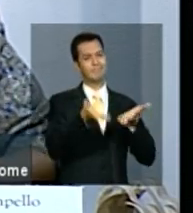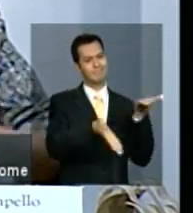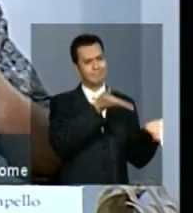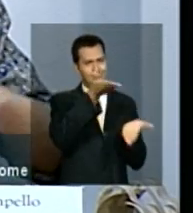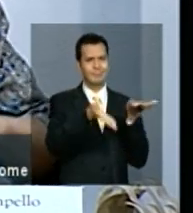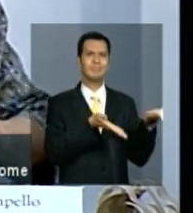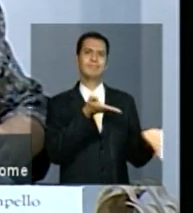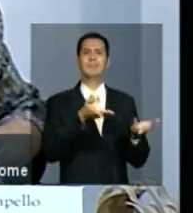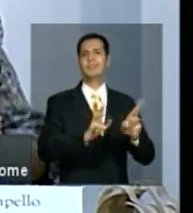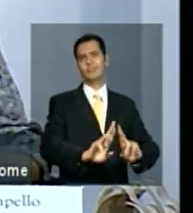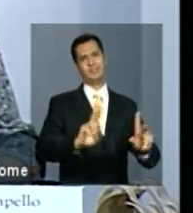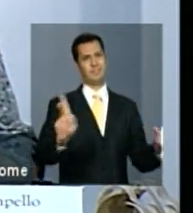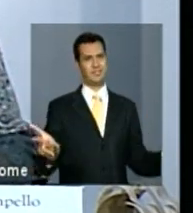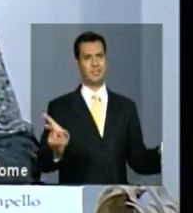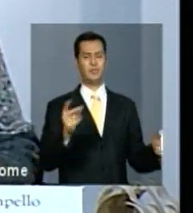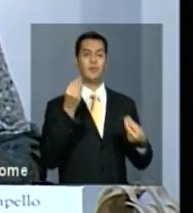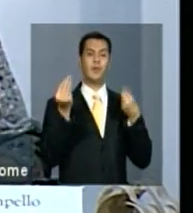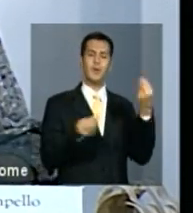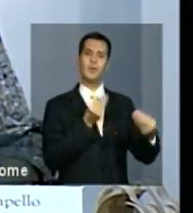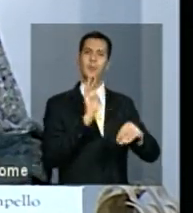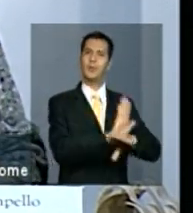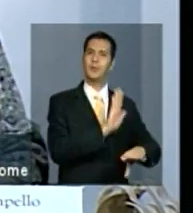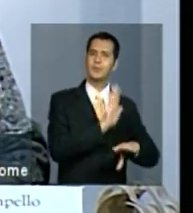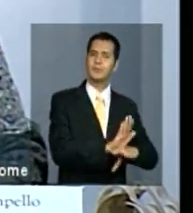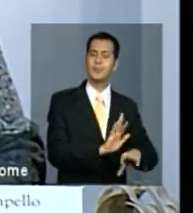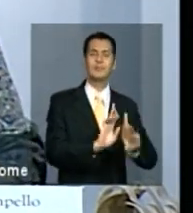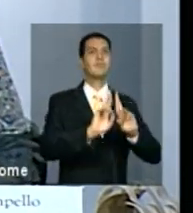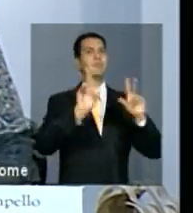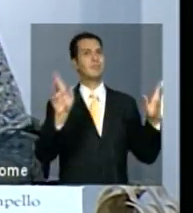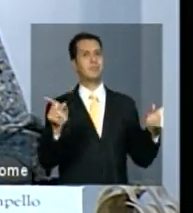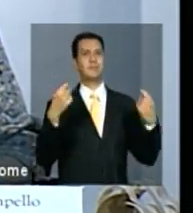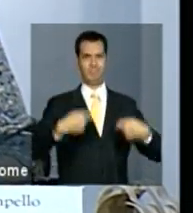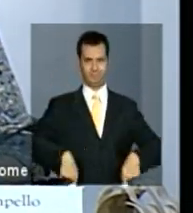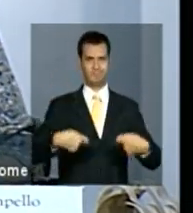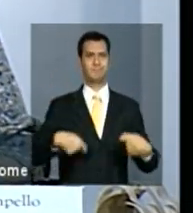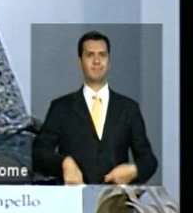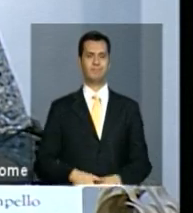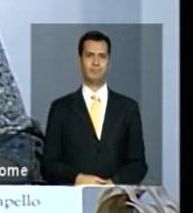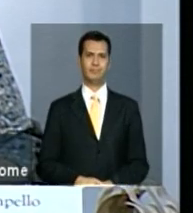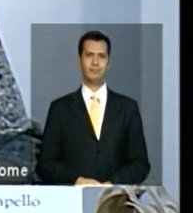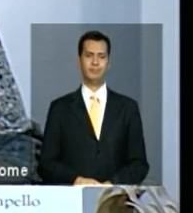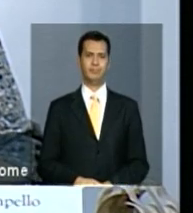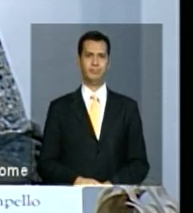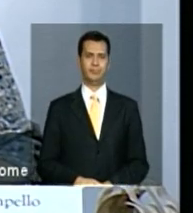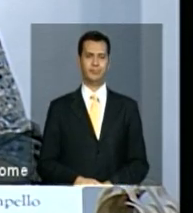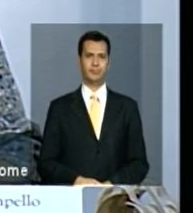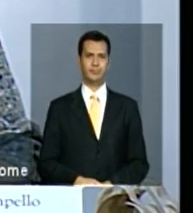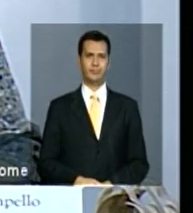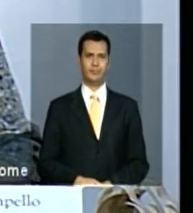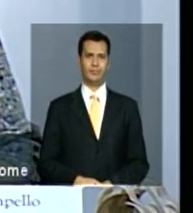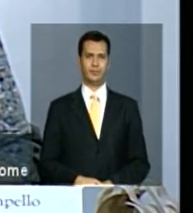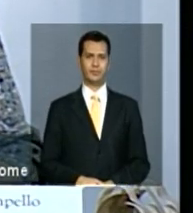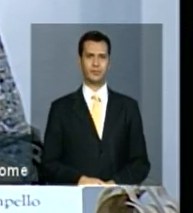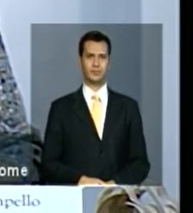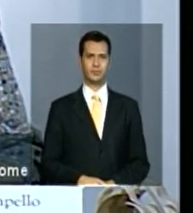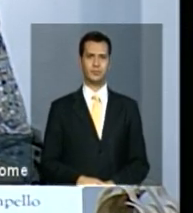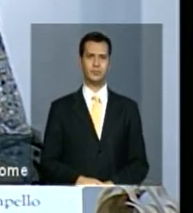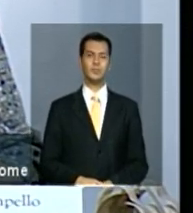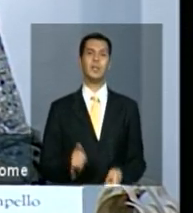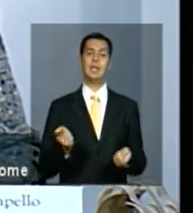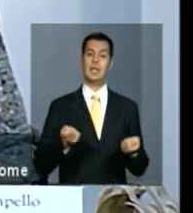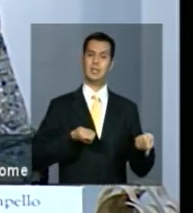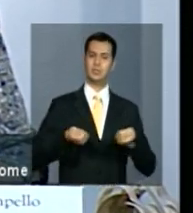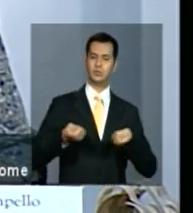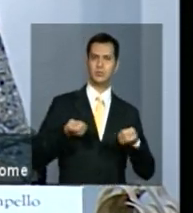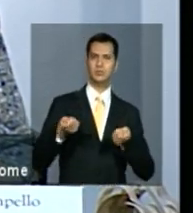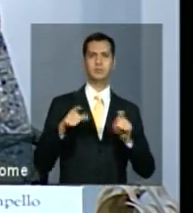formas diferenciadas para enfrentar essa situação e do ponto de vista da articulação